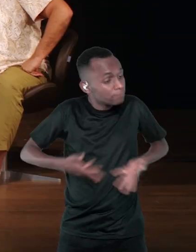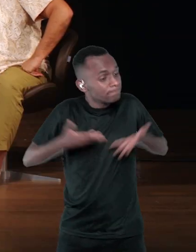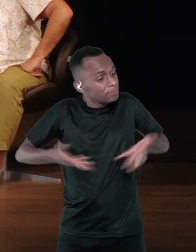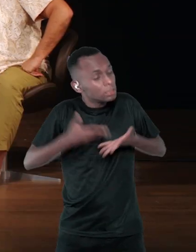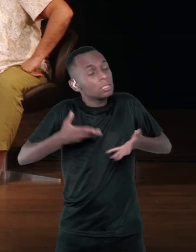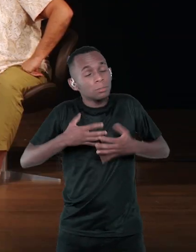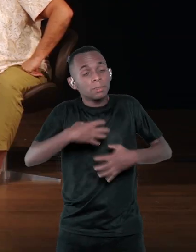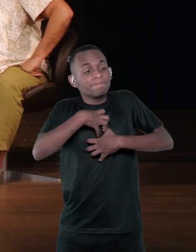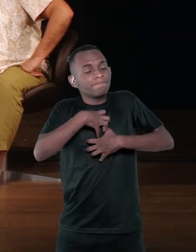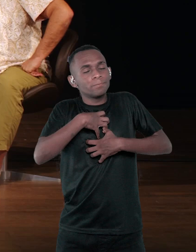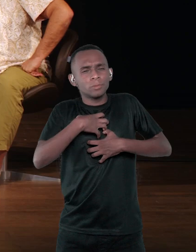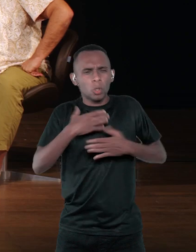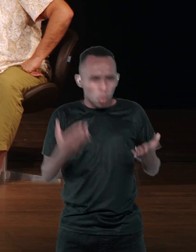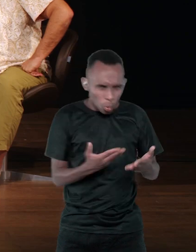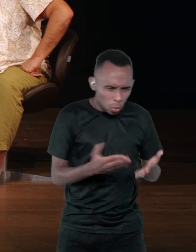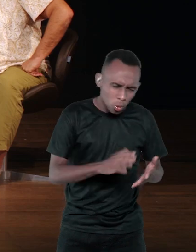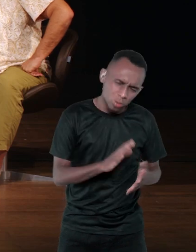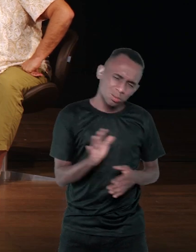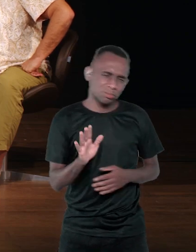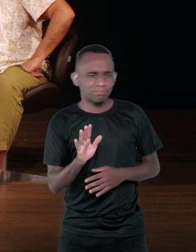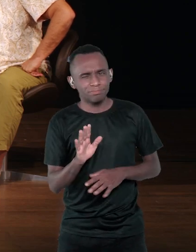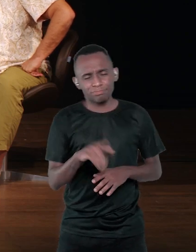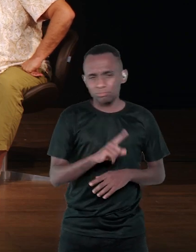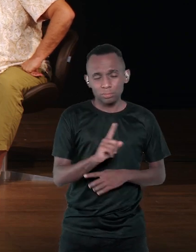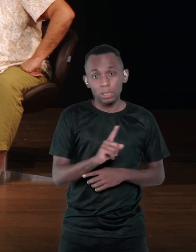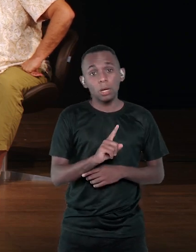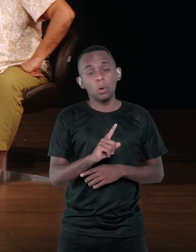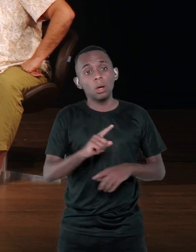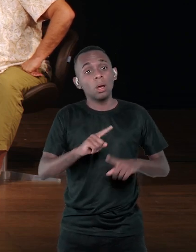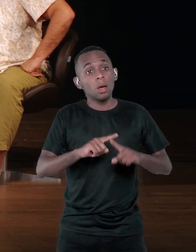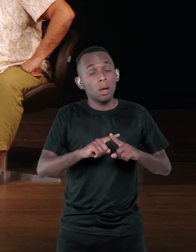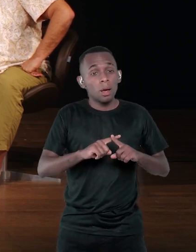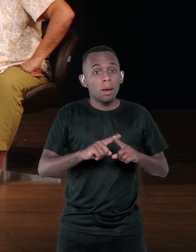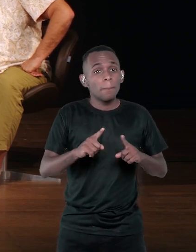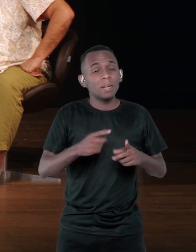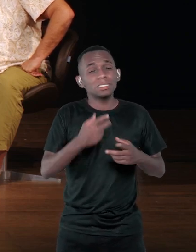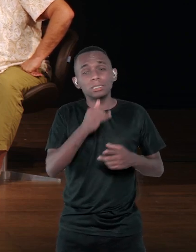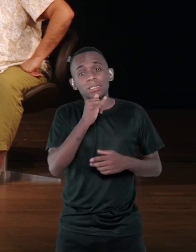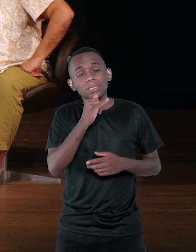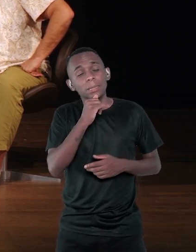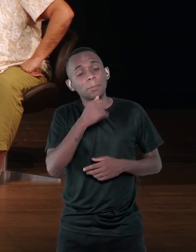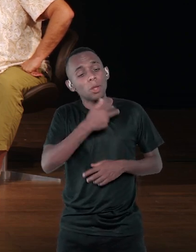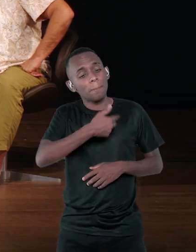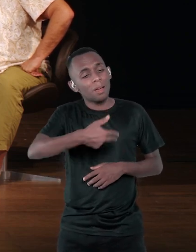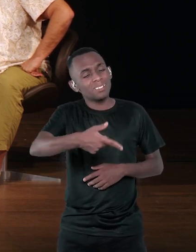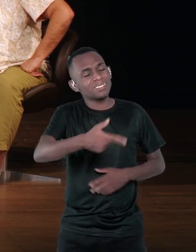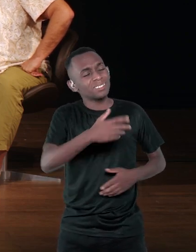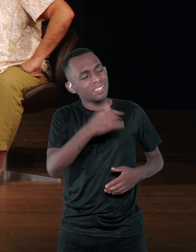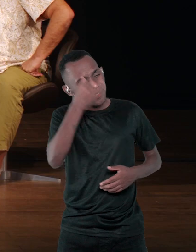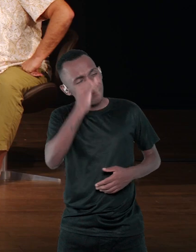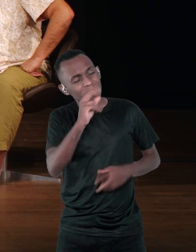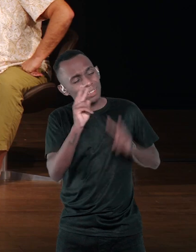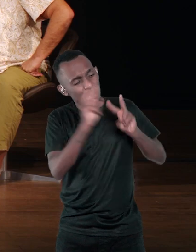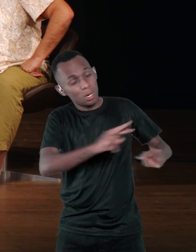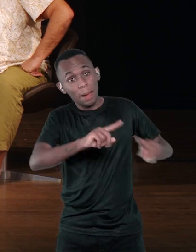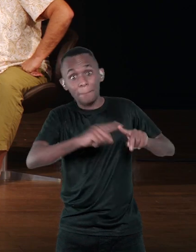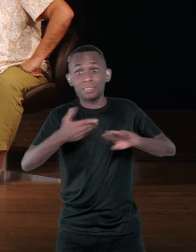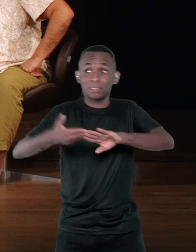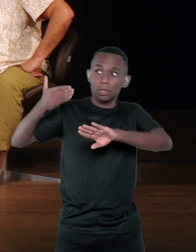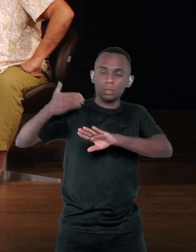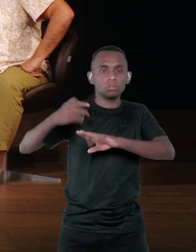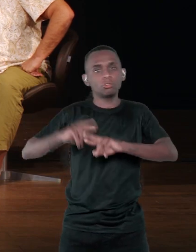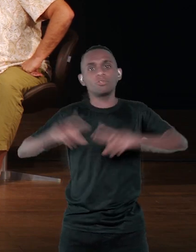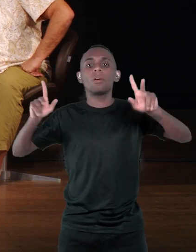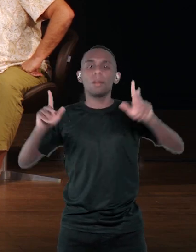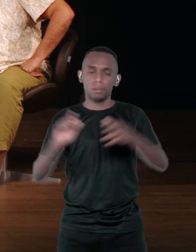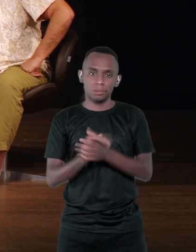inspiração. Não hoje, né, quando a gente passa pelos rios das nossas cidades, a gente evita olhar, inclusive. Mas não era assim antes, né?